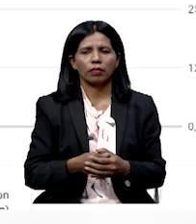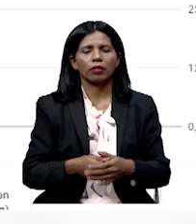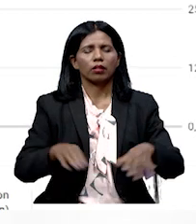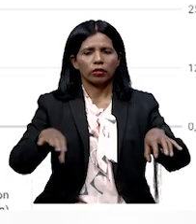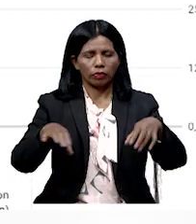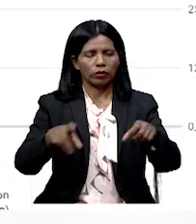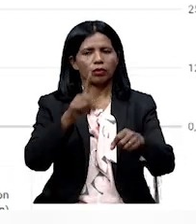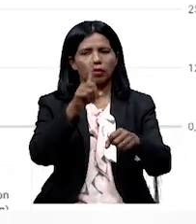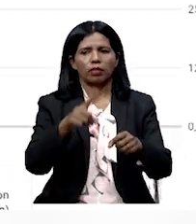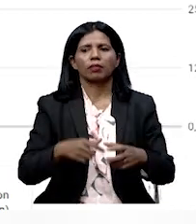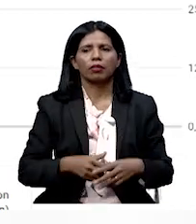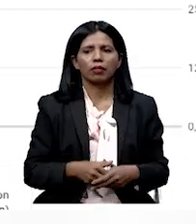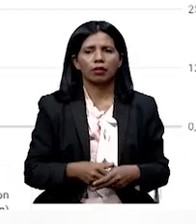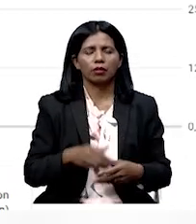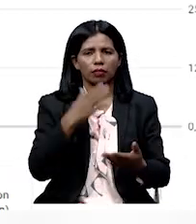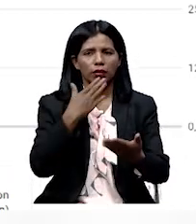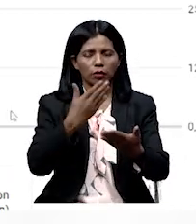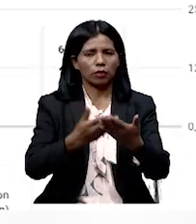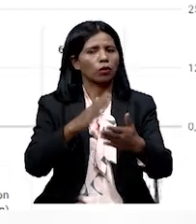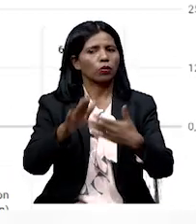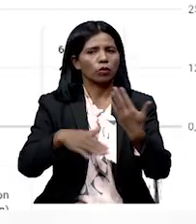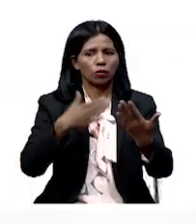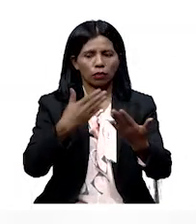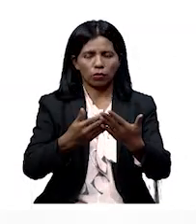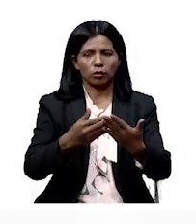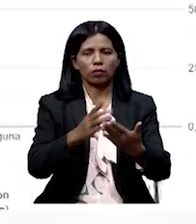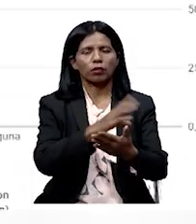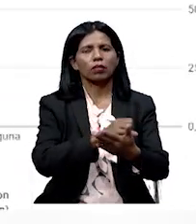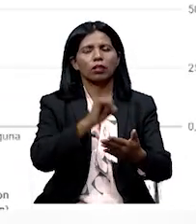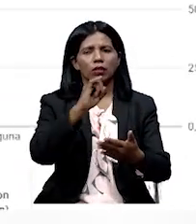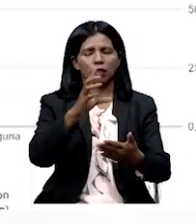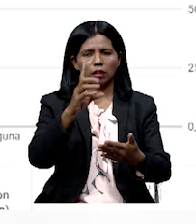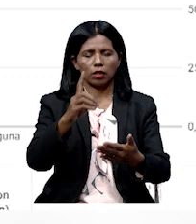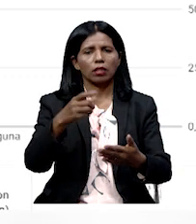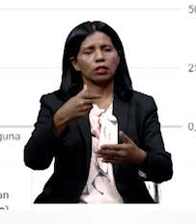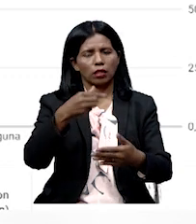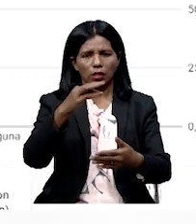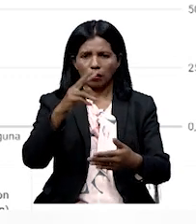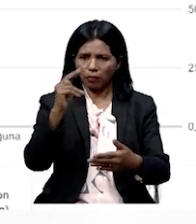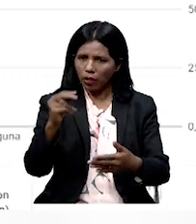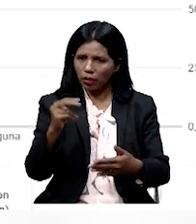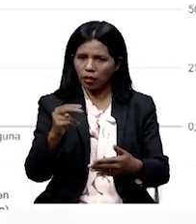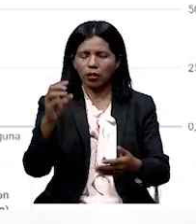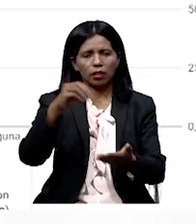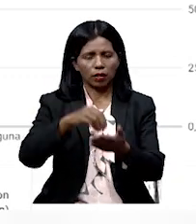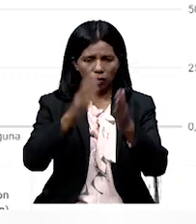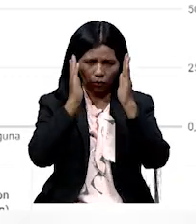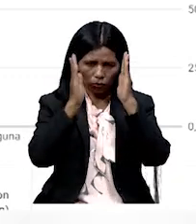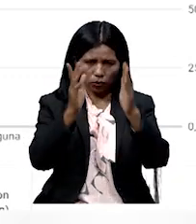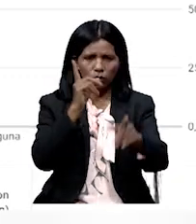ke direção hototu liu direção IT gemenia tem que tau atensaun di